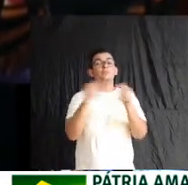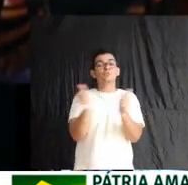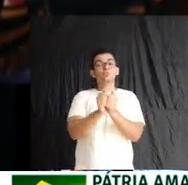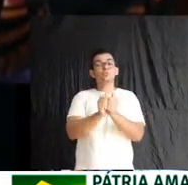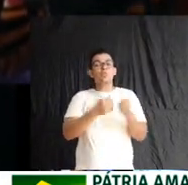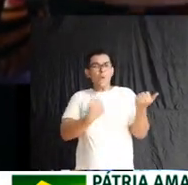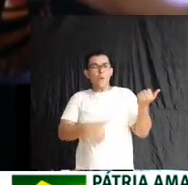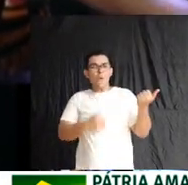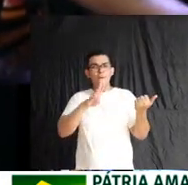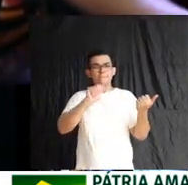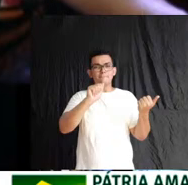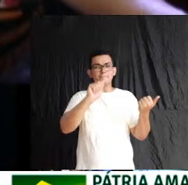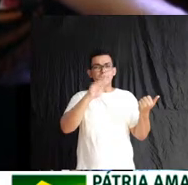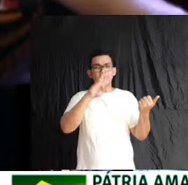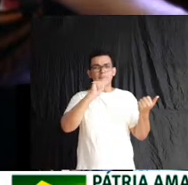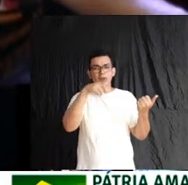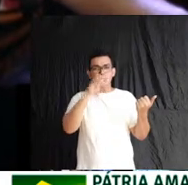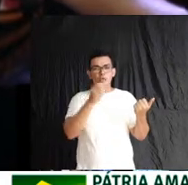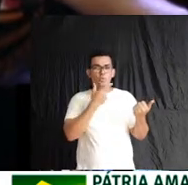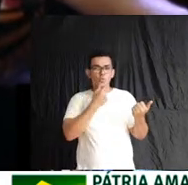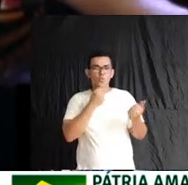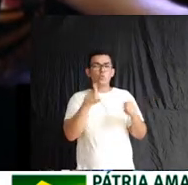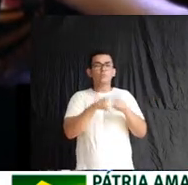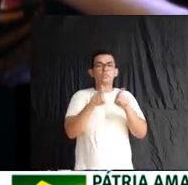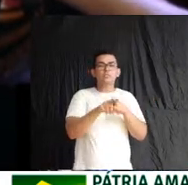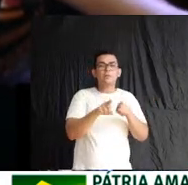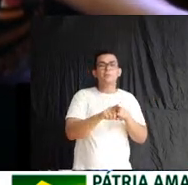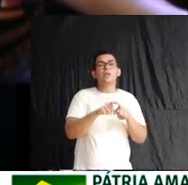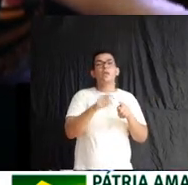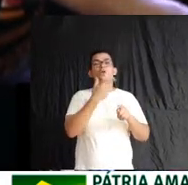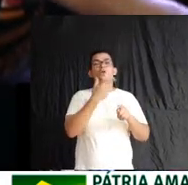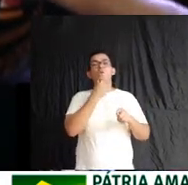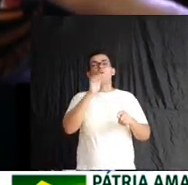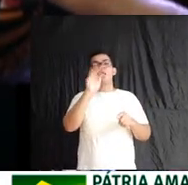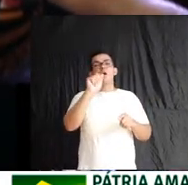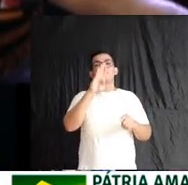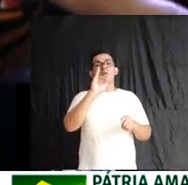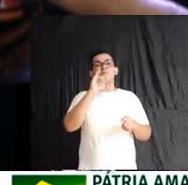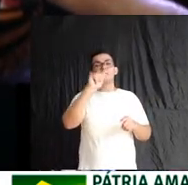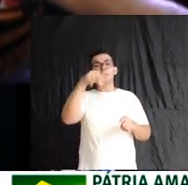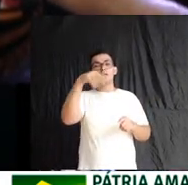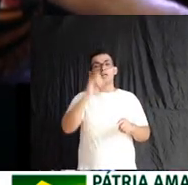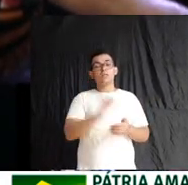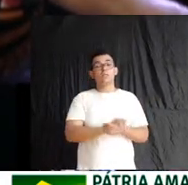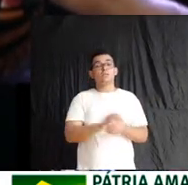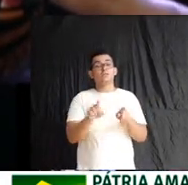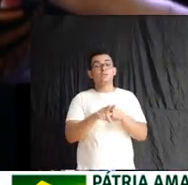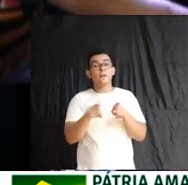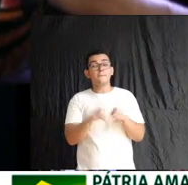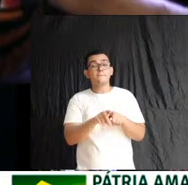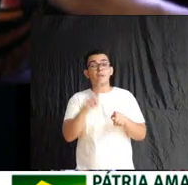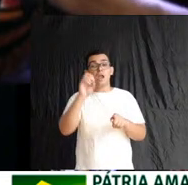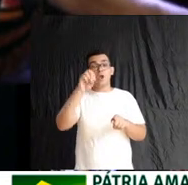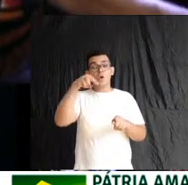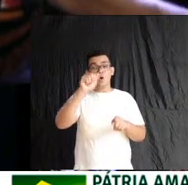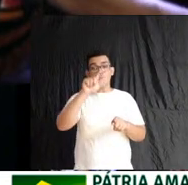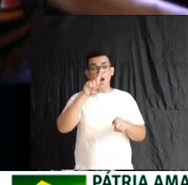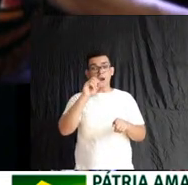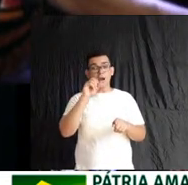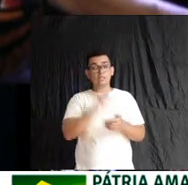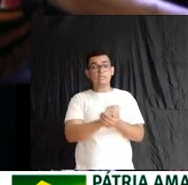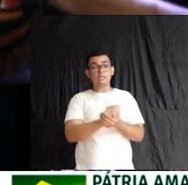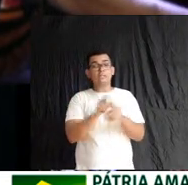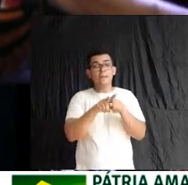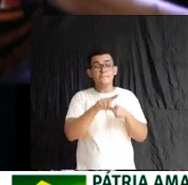tocou com a gente. Fabiano, que até então estava no Léo Magalhães, né? Ronaldo já está em São Paulo, um dos